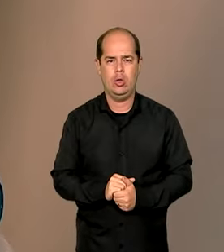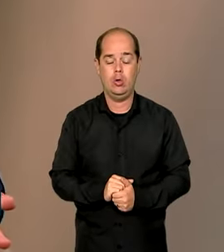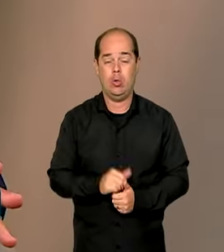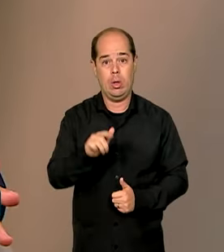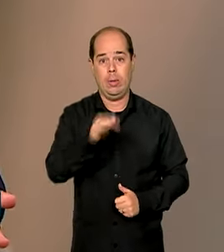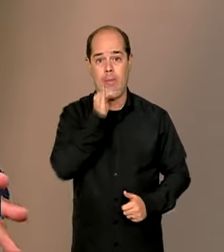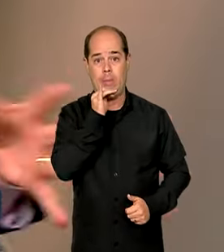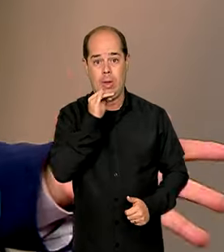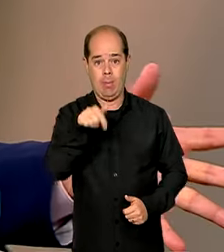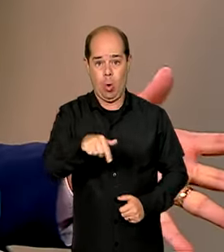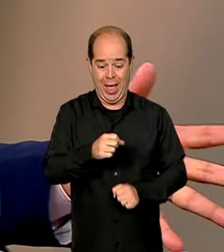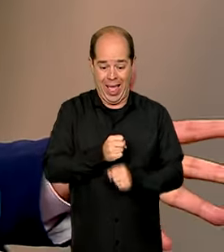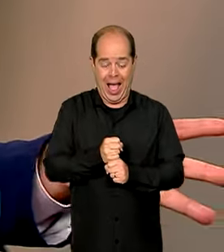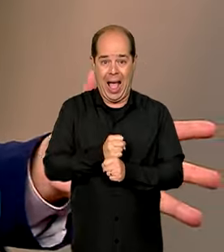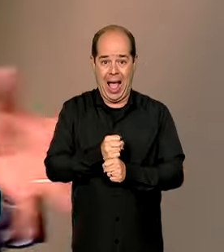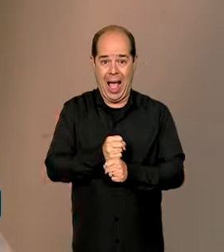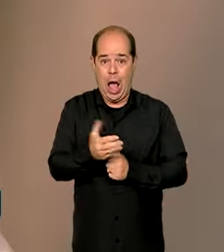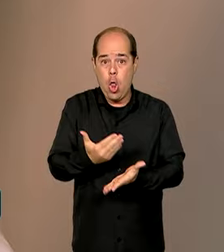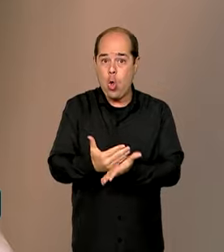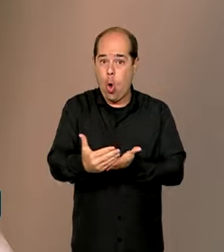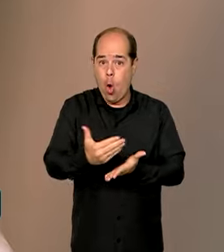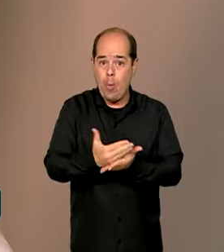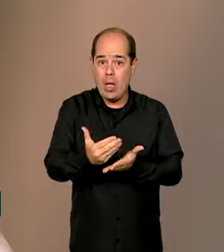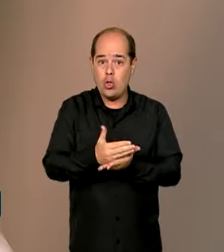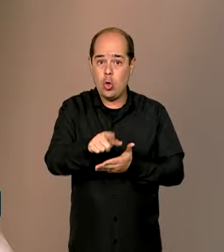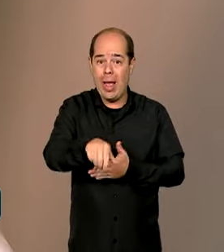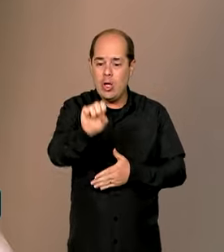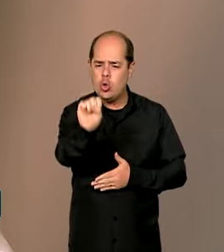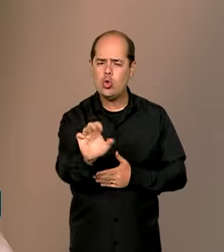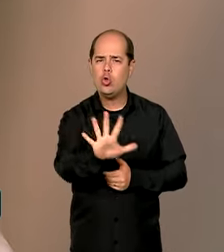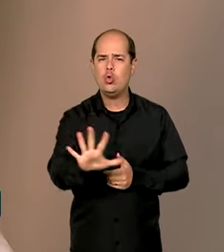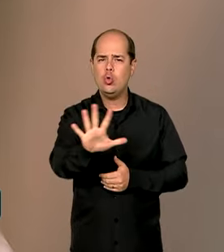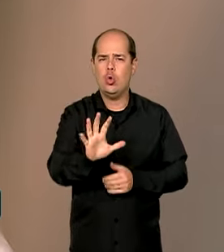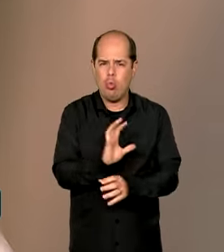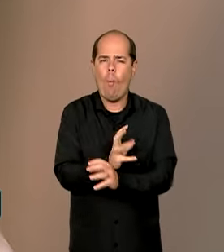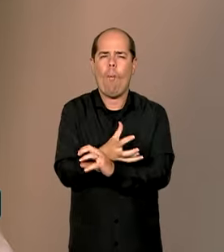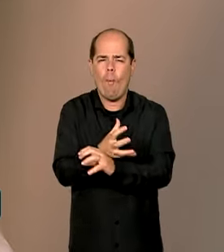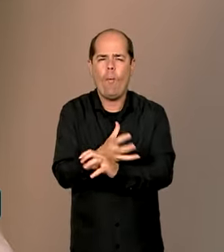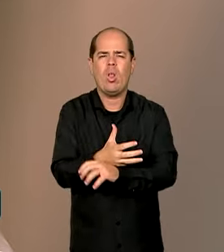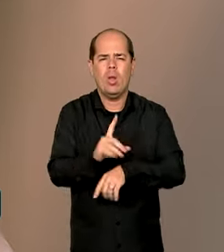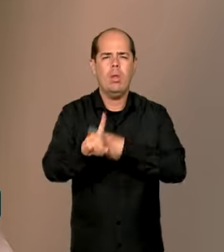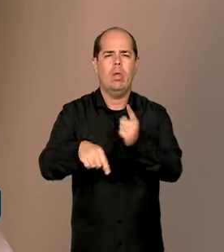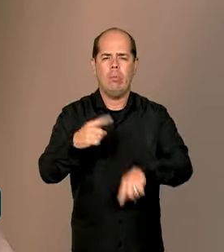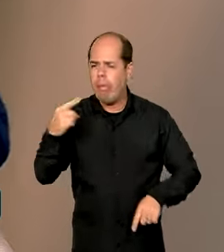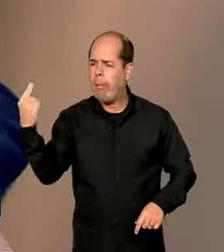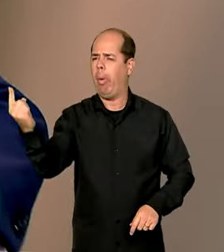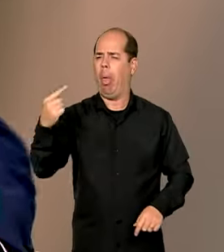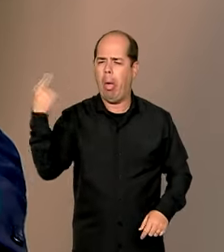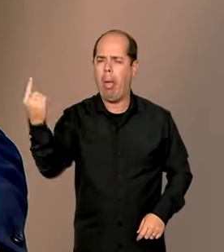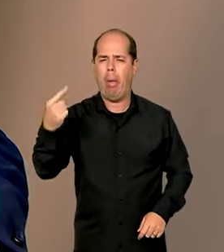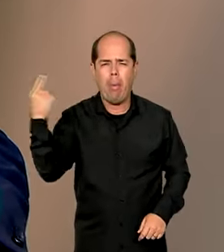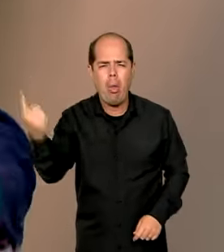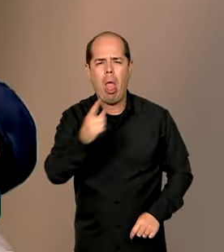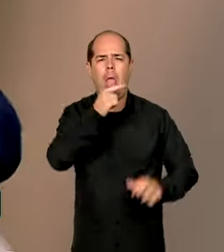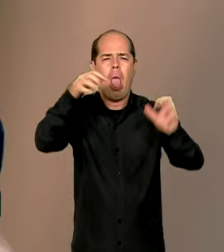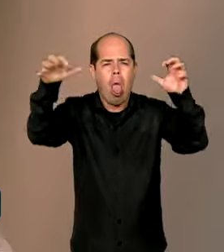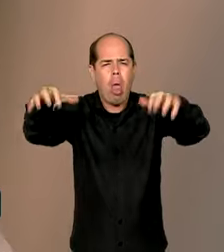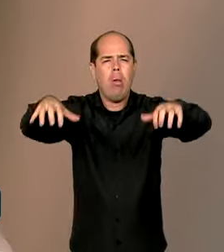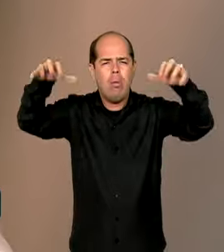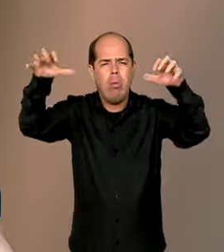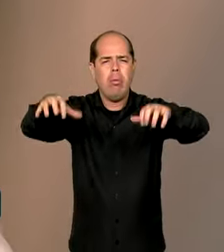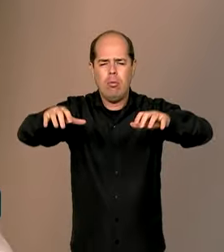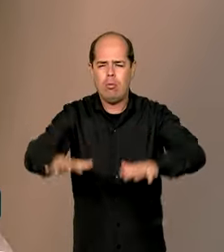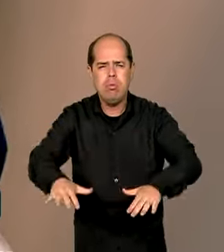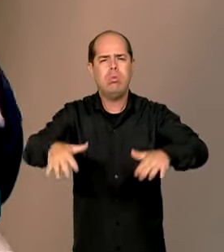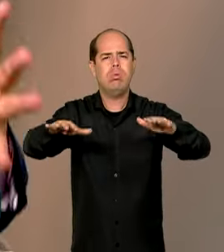com seca ali no sul, no Rio Grande do Sul e outras regiões, depois ciclone, enchente, meu Deus, aquele povo ali